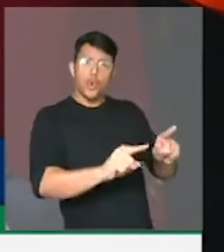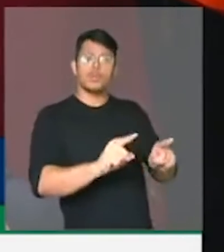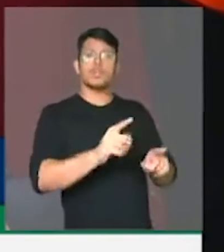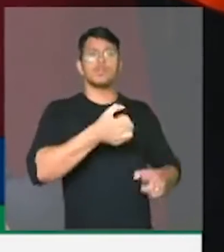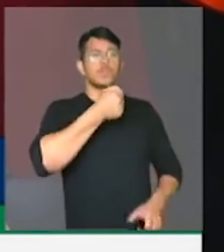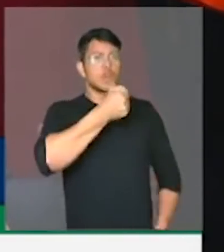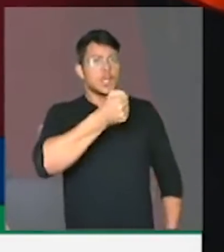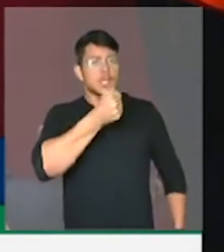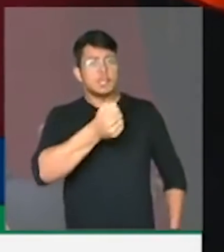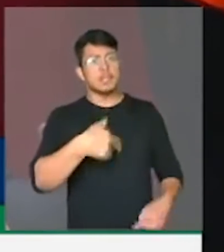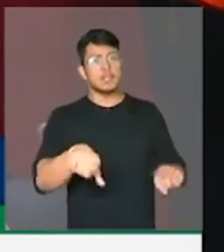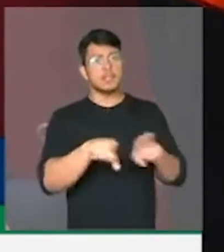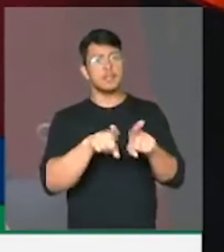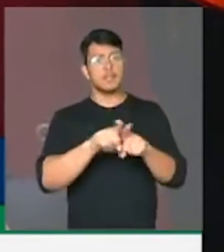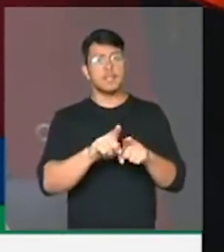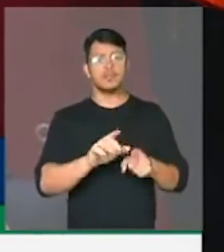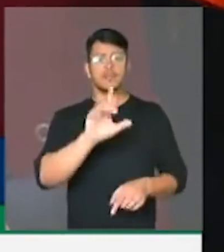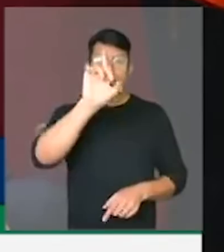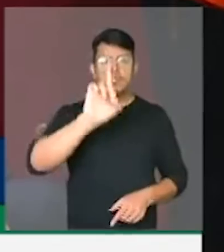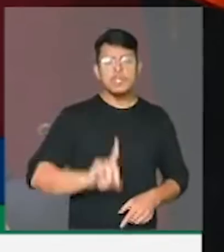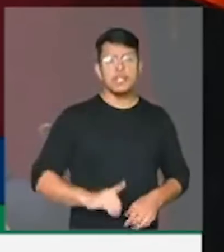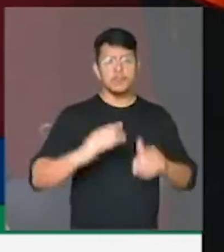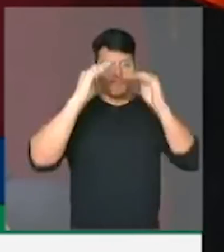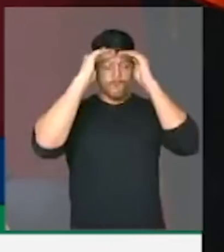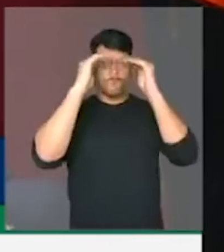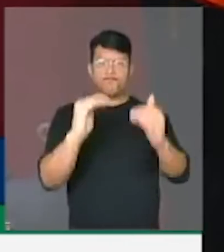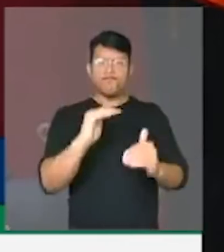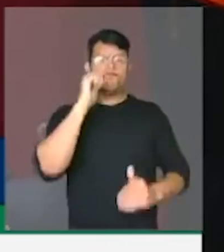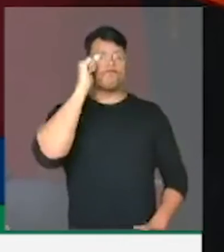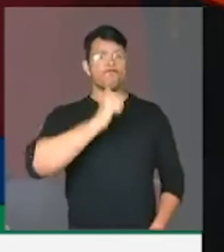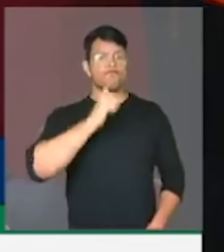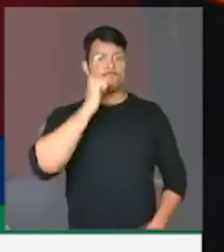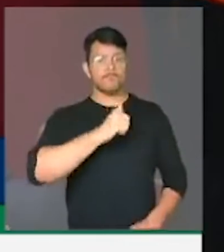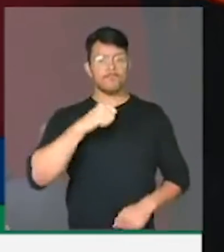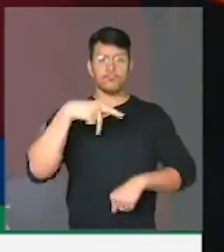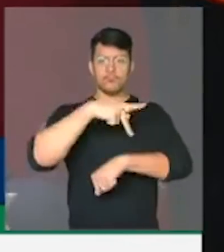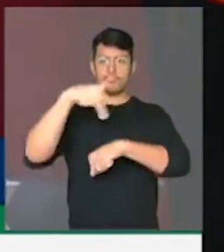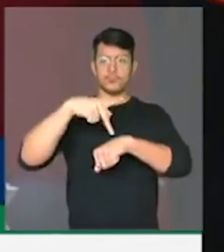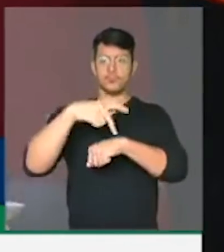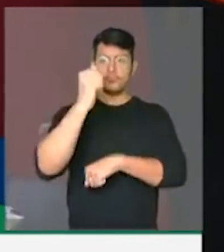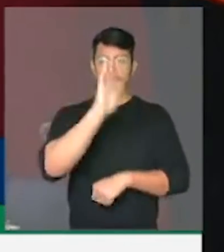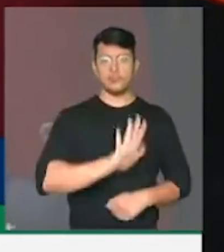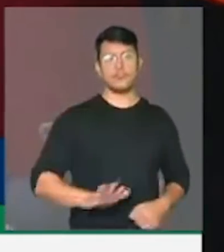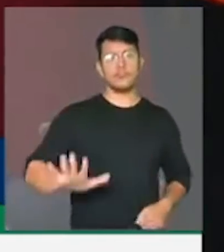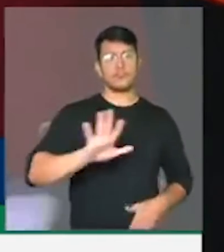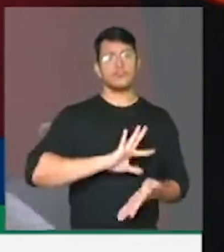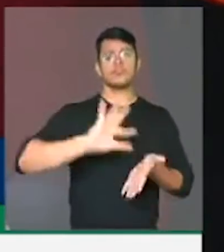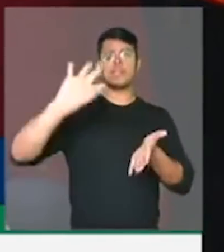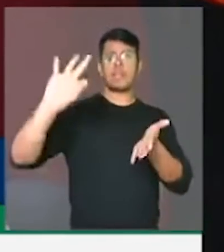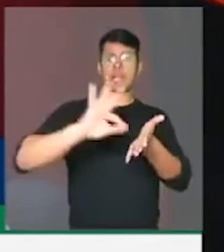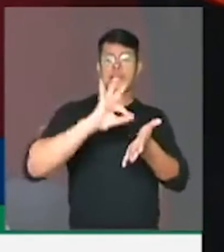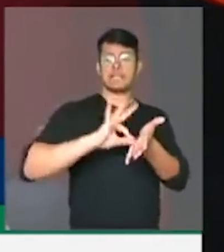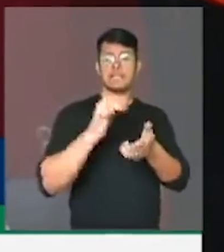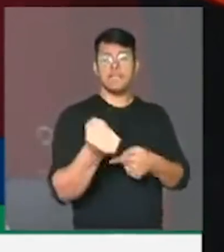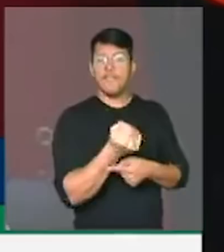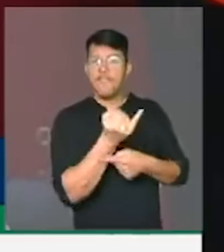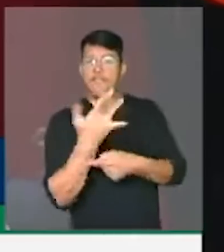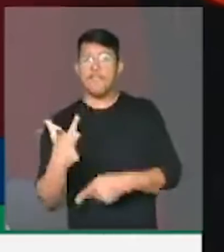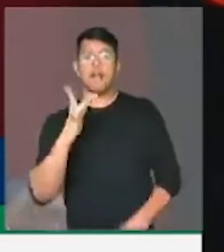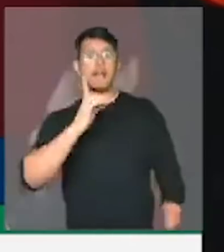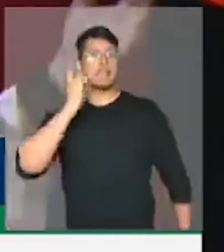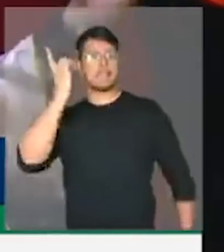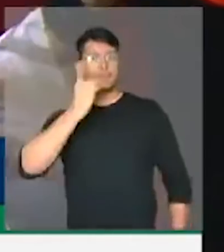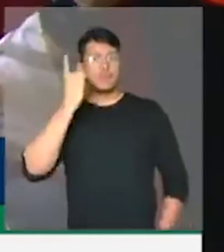os direitos e a dignidade das mulheres em nosso país. Assinam dezenas de deputadas